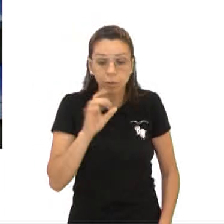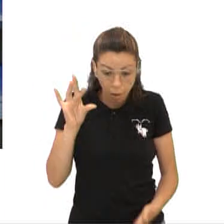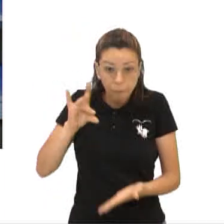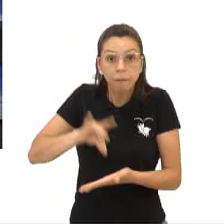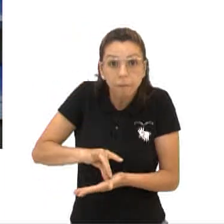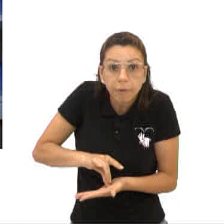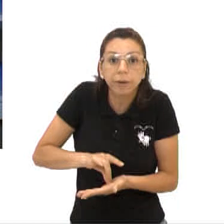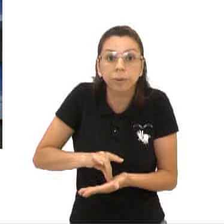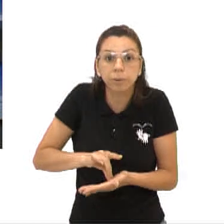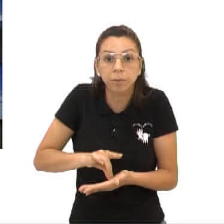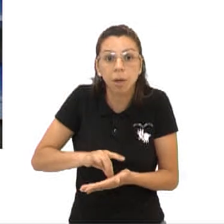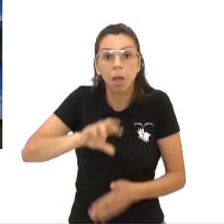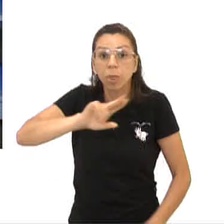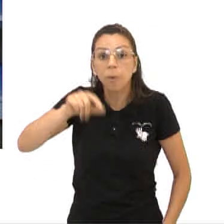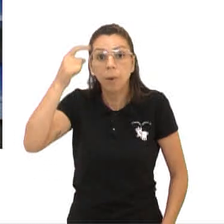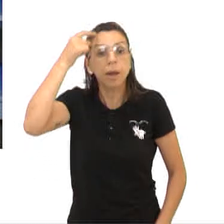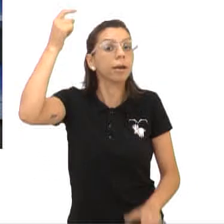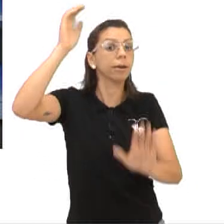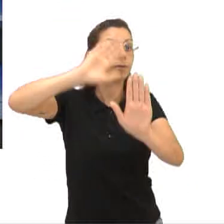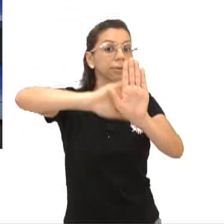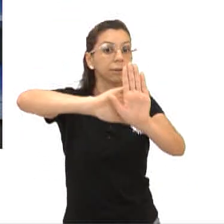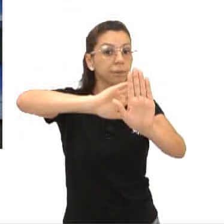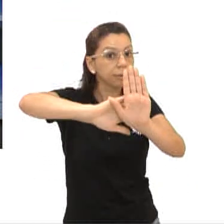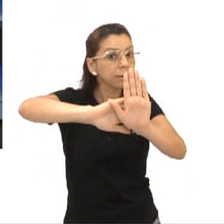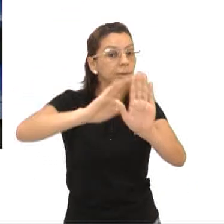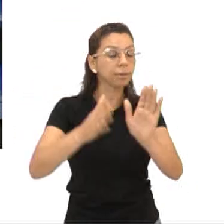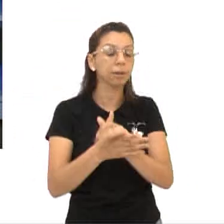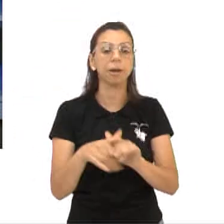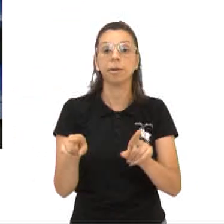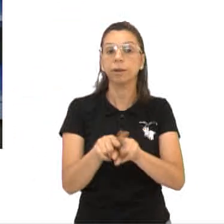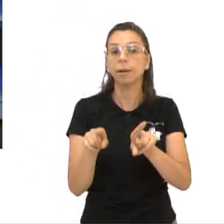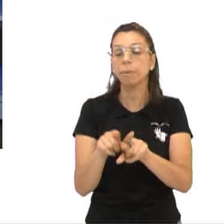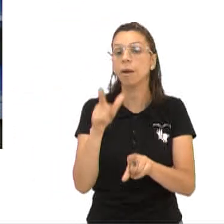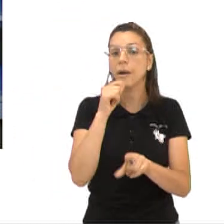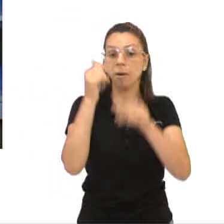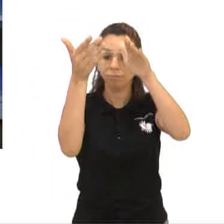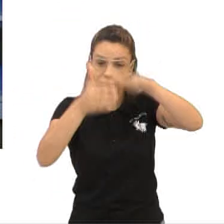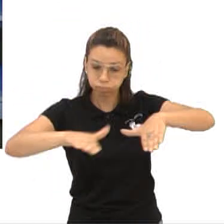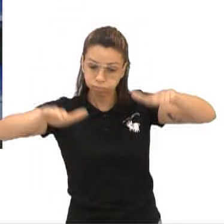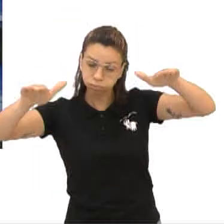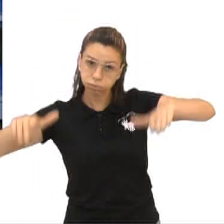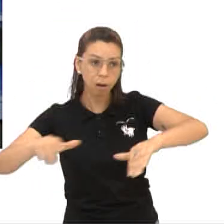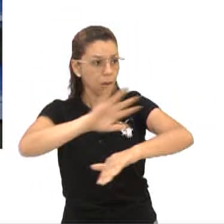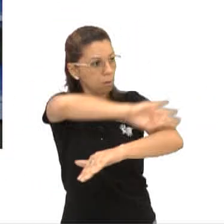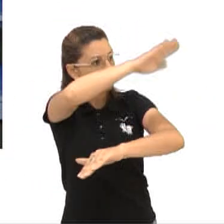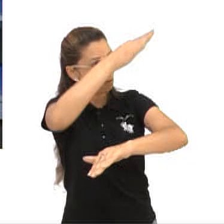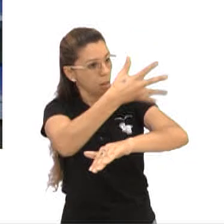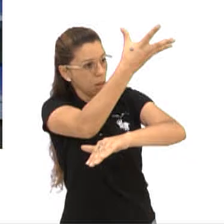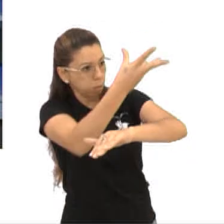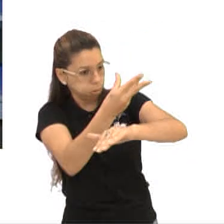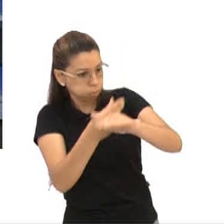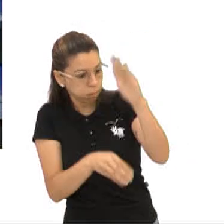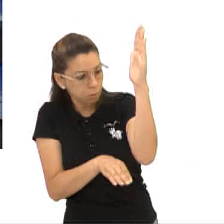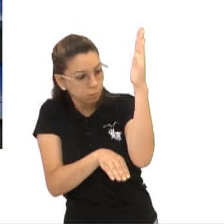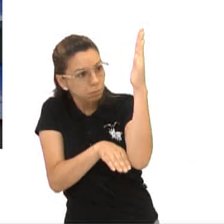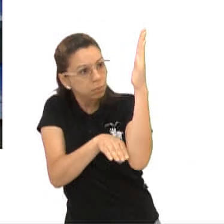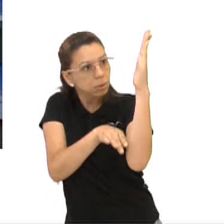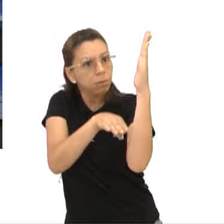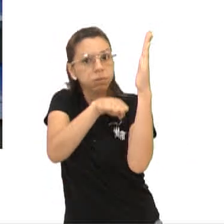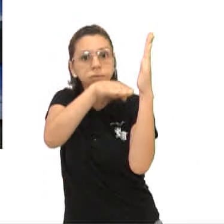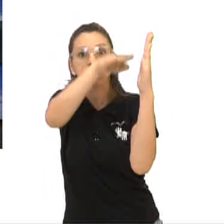fato. Quando mede-se que o oceano está subindo porque está acontecendo um degelo, isso é um fato